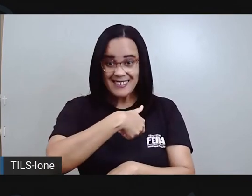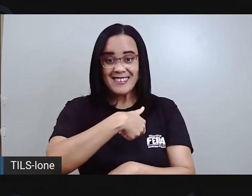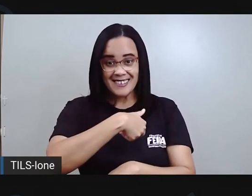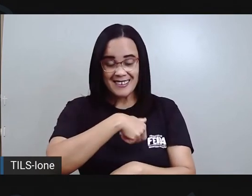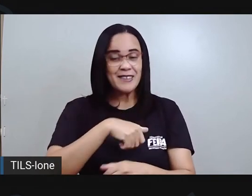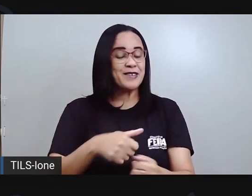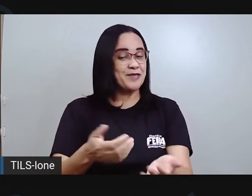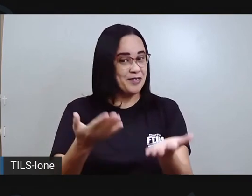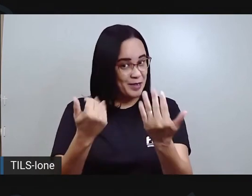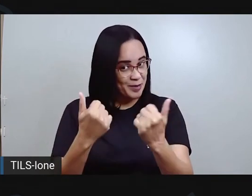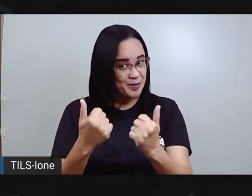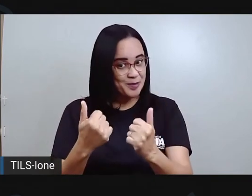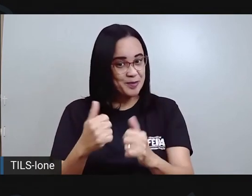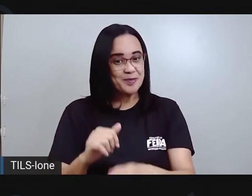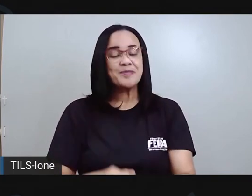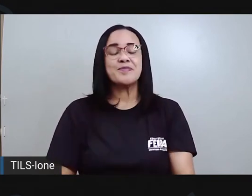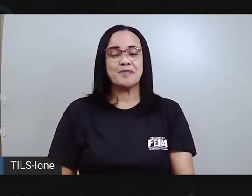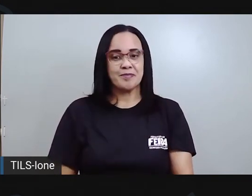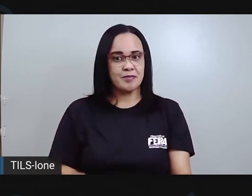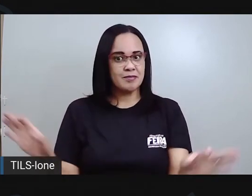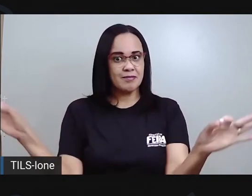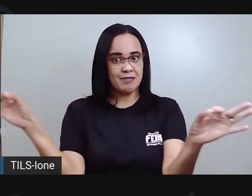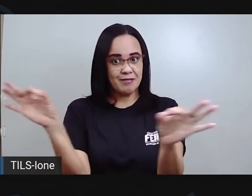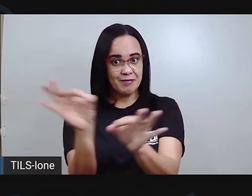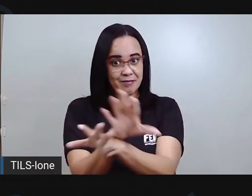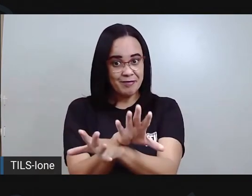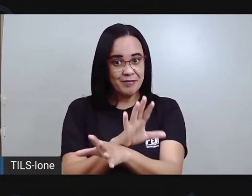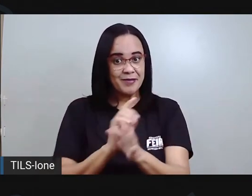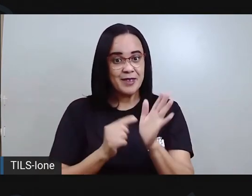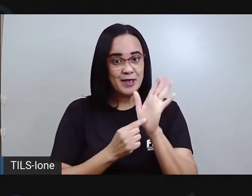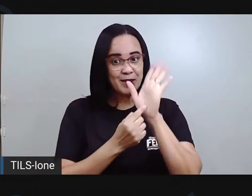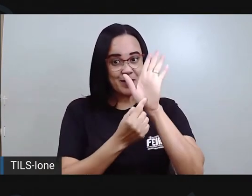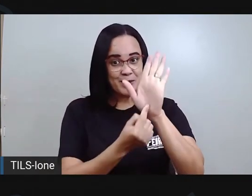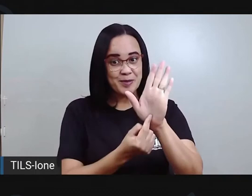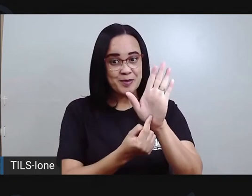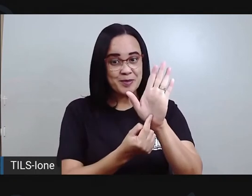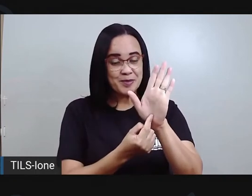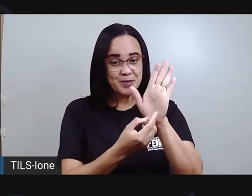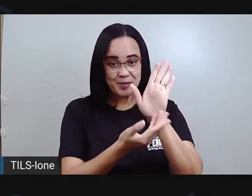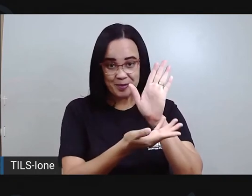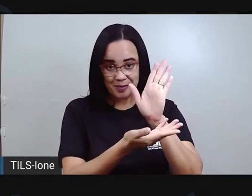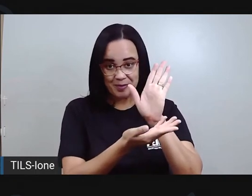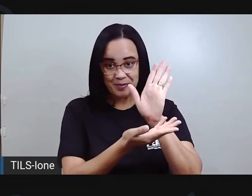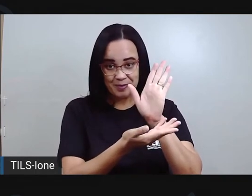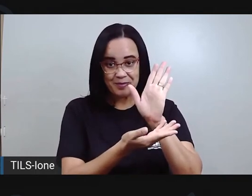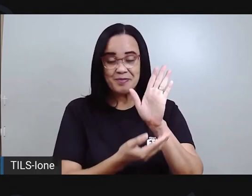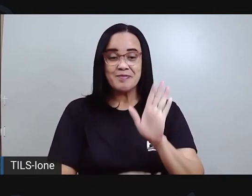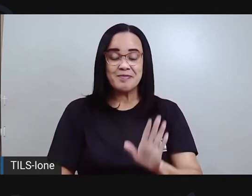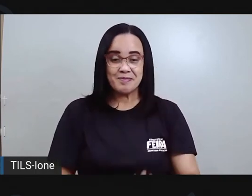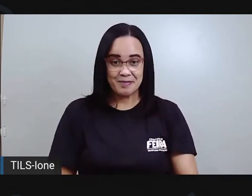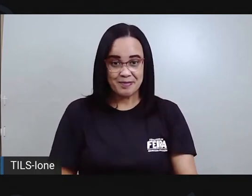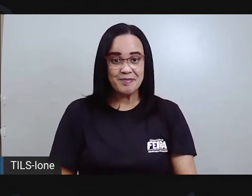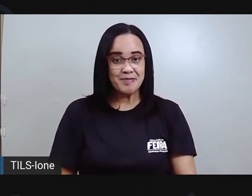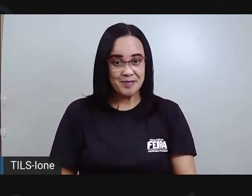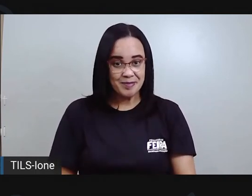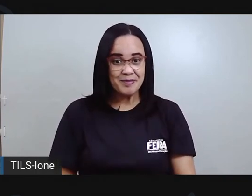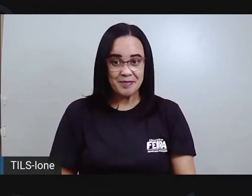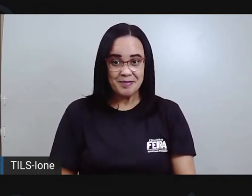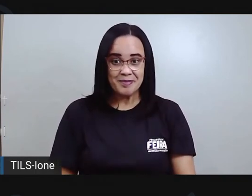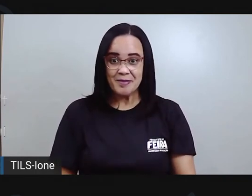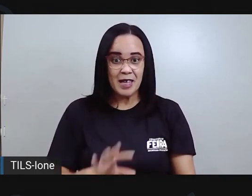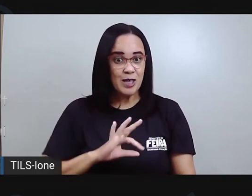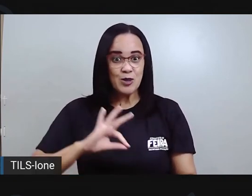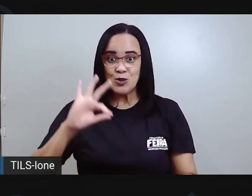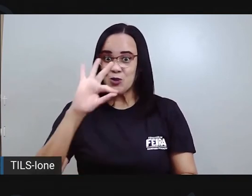lá. Já terminei aqui meu desenho. Vou mostrar para vocês como é que ficou. Olha só. Desenhei todo o meu filtro